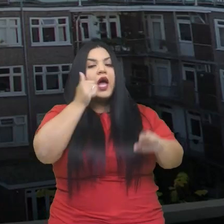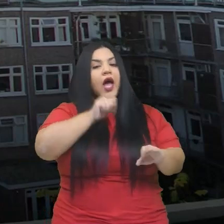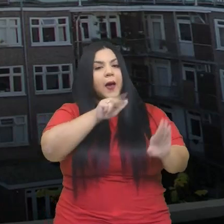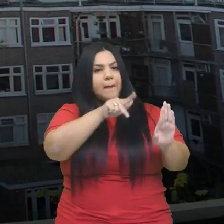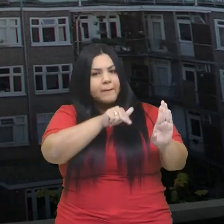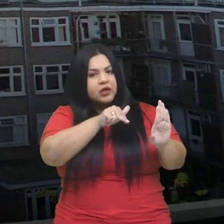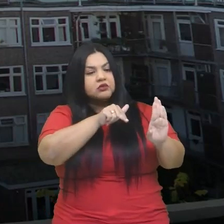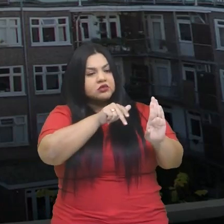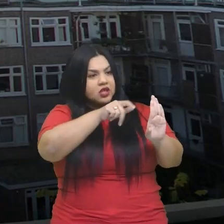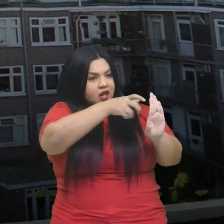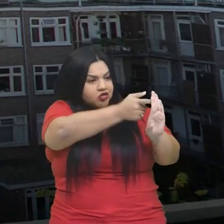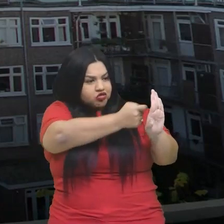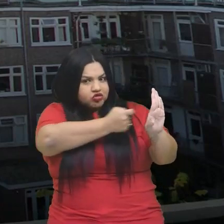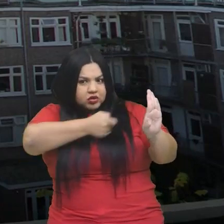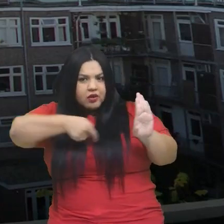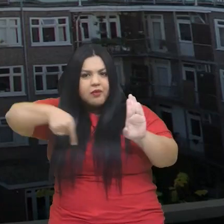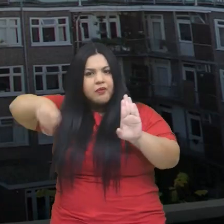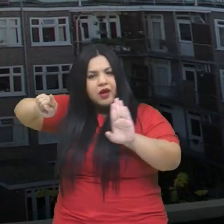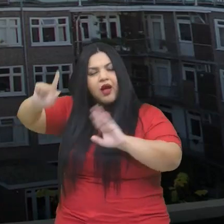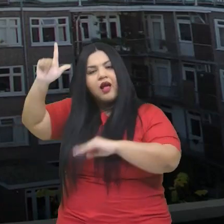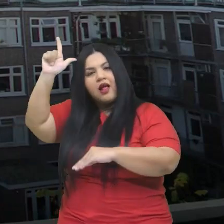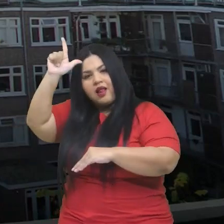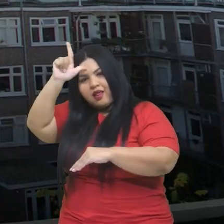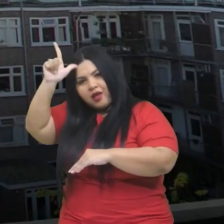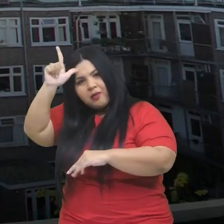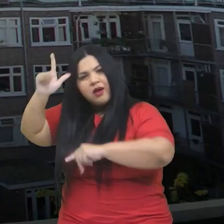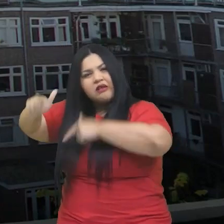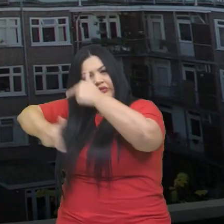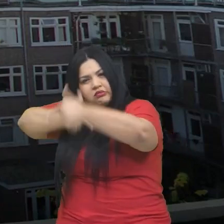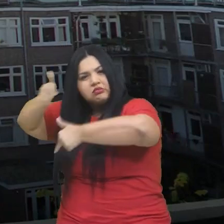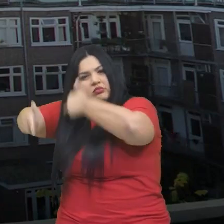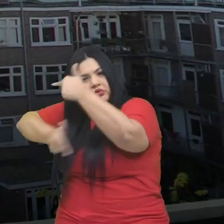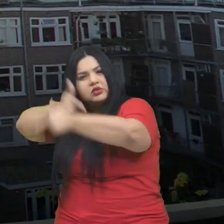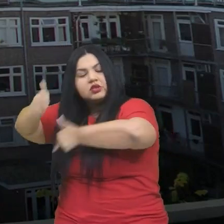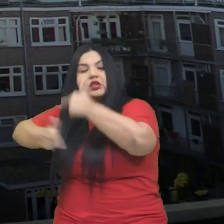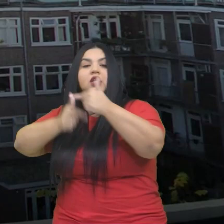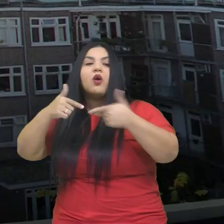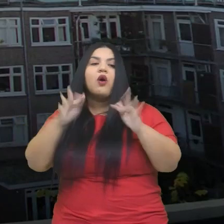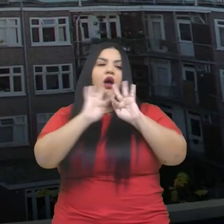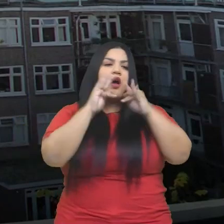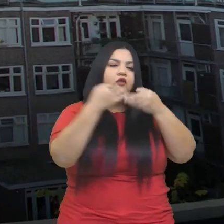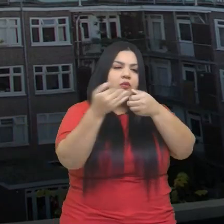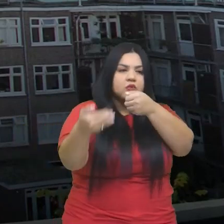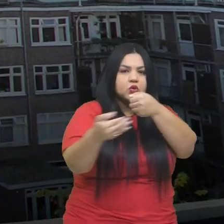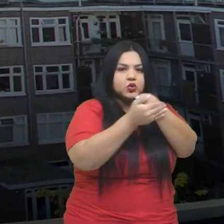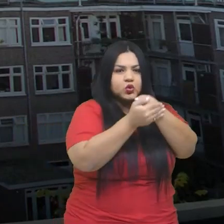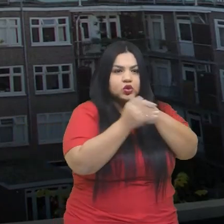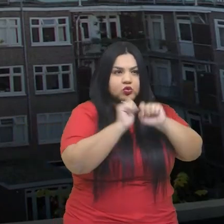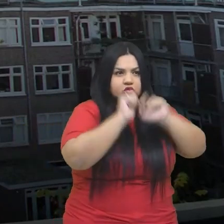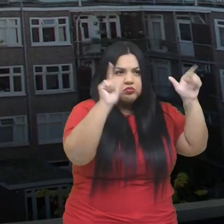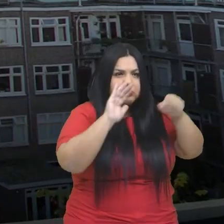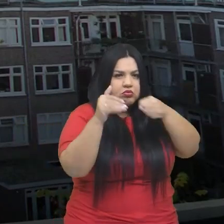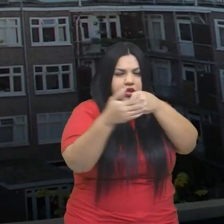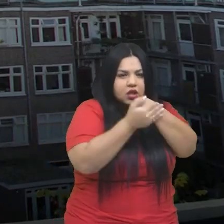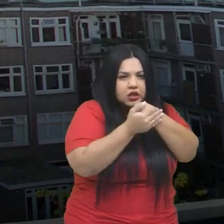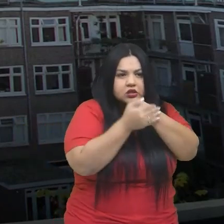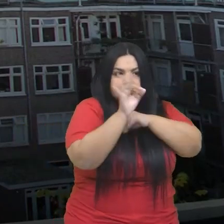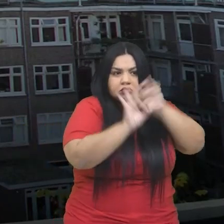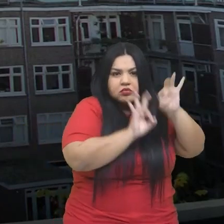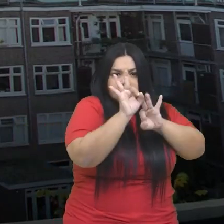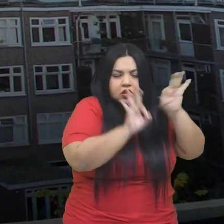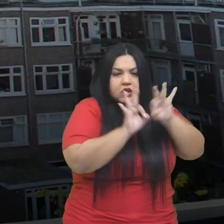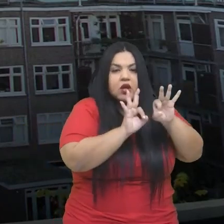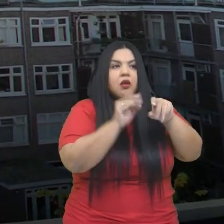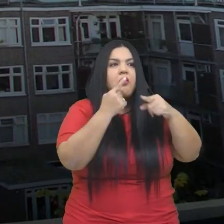trabalho forçado na Alemanha. Aí a família se escondeu naquela manhã e estavam bem preparados. O